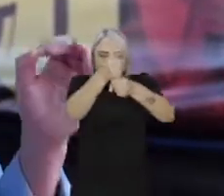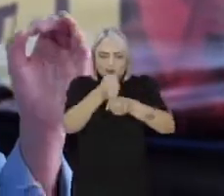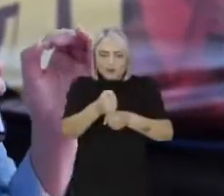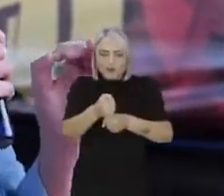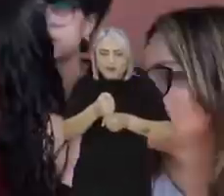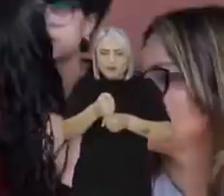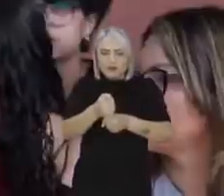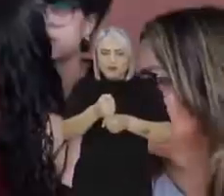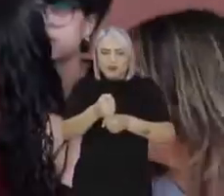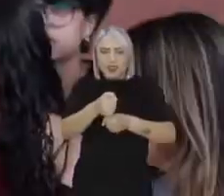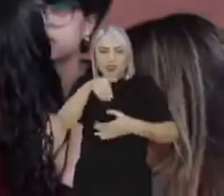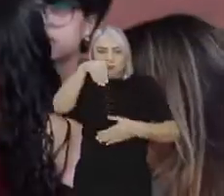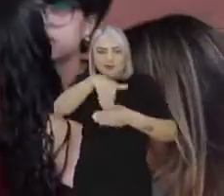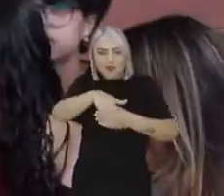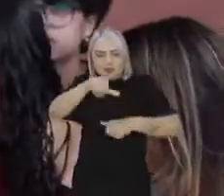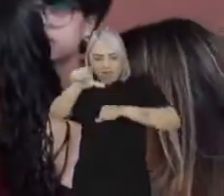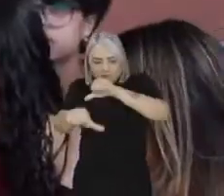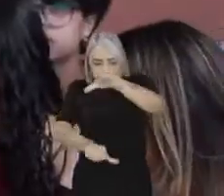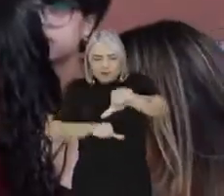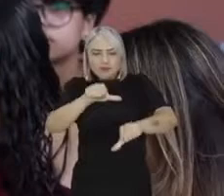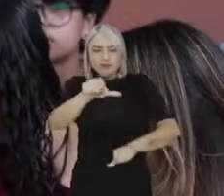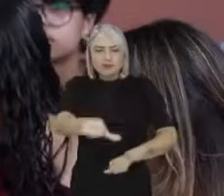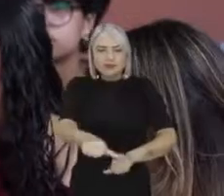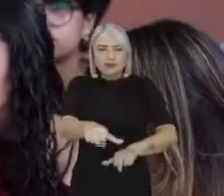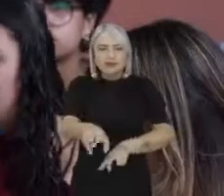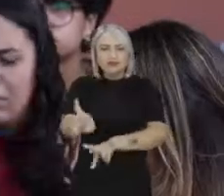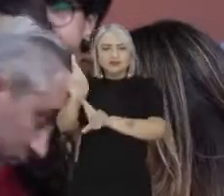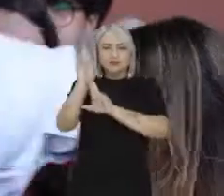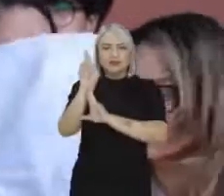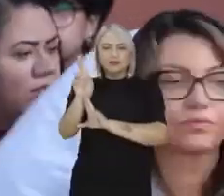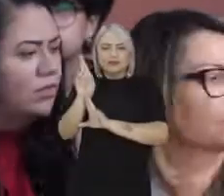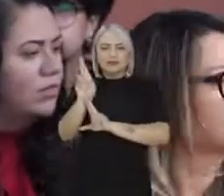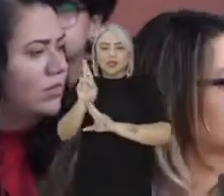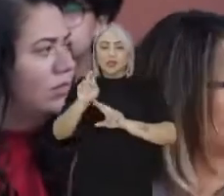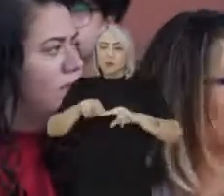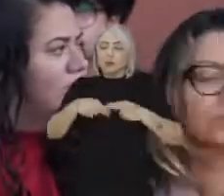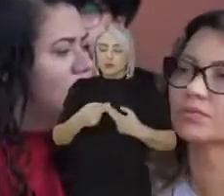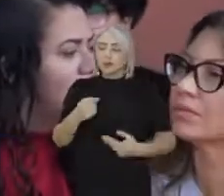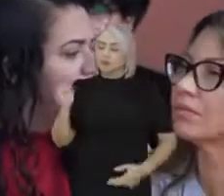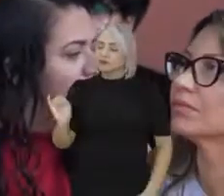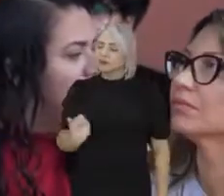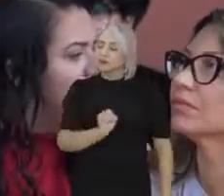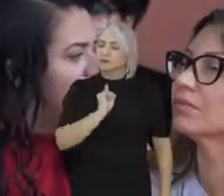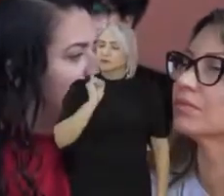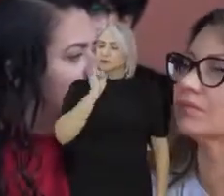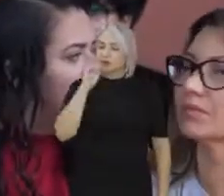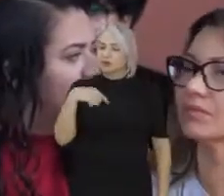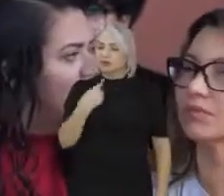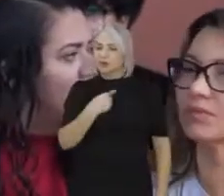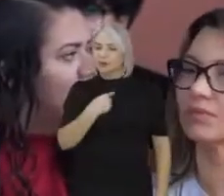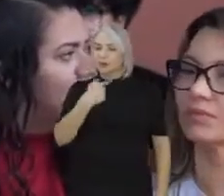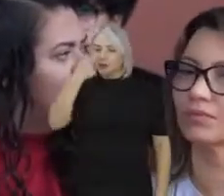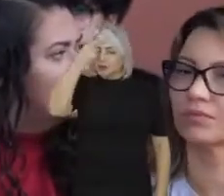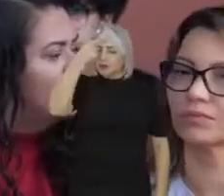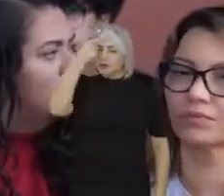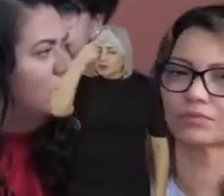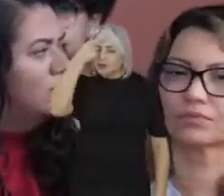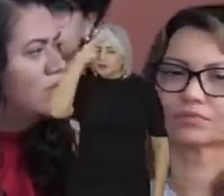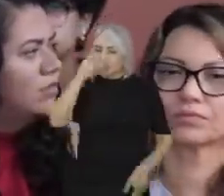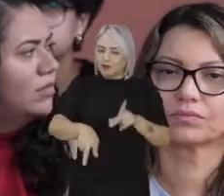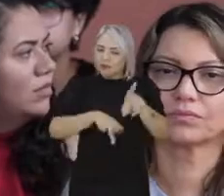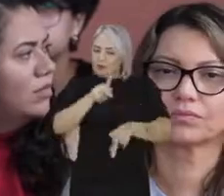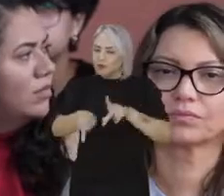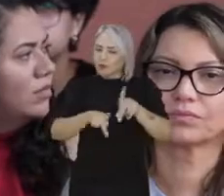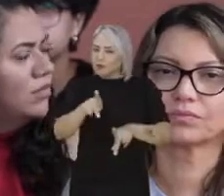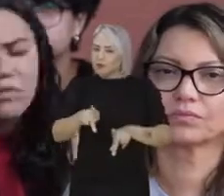mudança, o voto é a arma da esperança. Por isso é muito importante a gente conscientizar o povo, sei que já é um dever o voto,